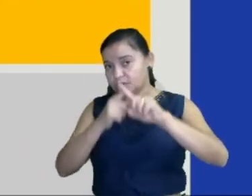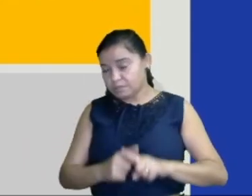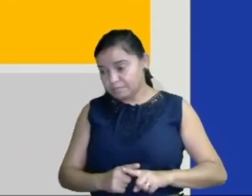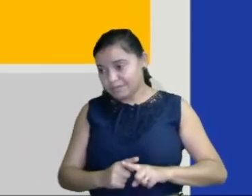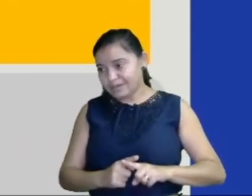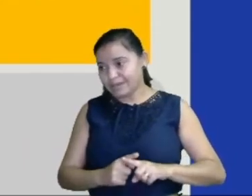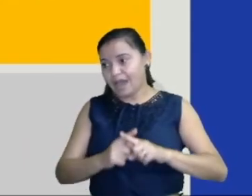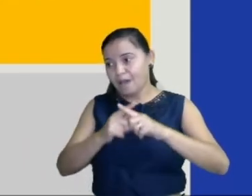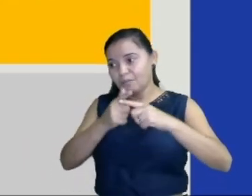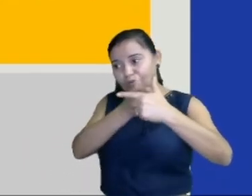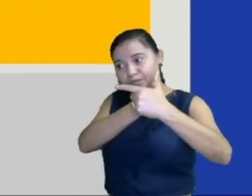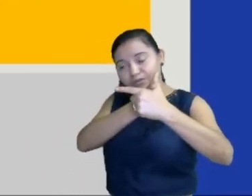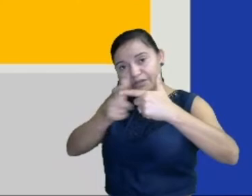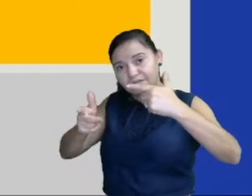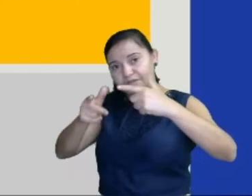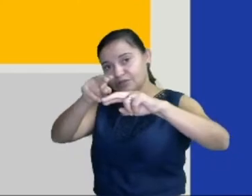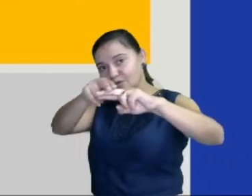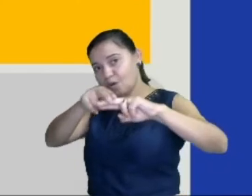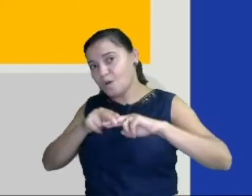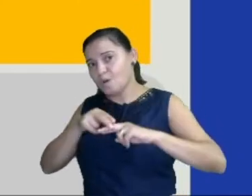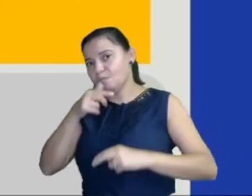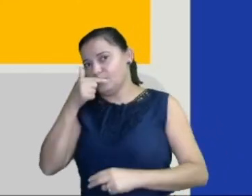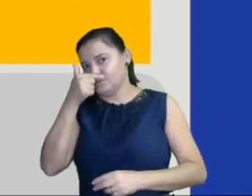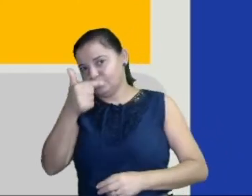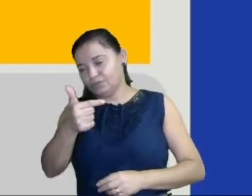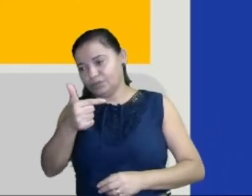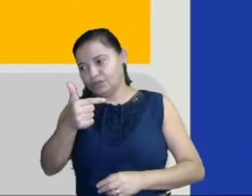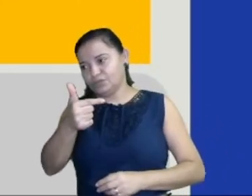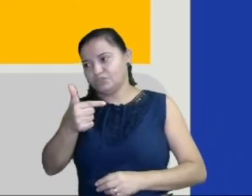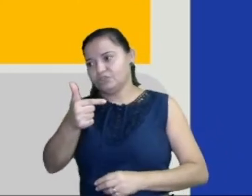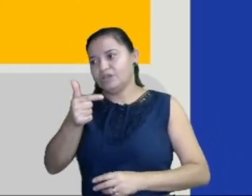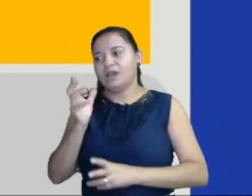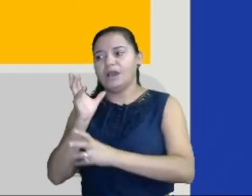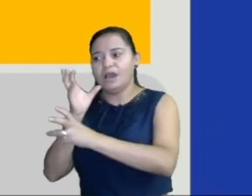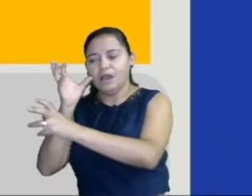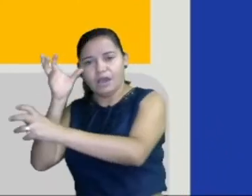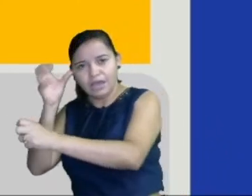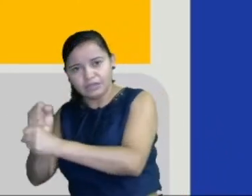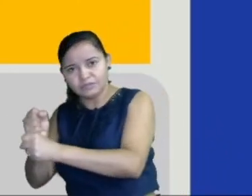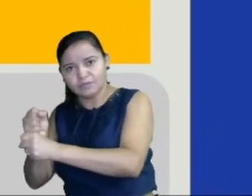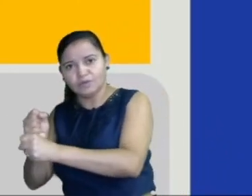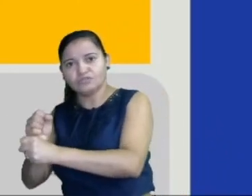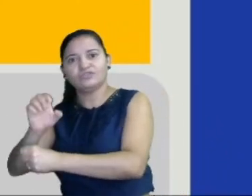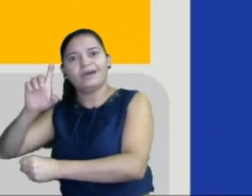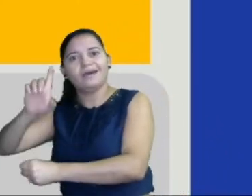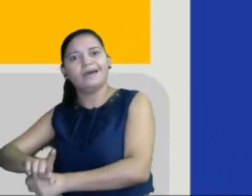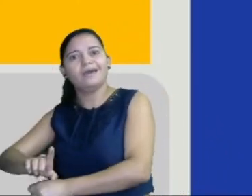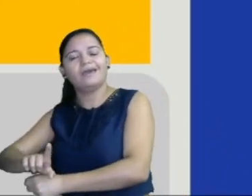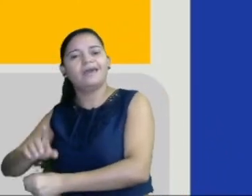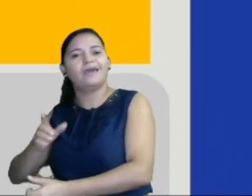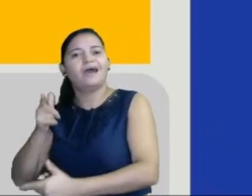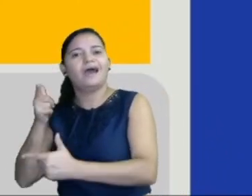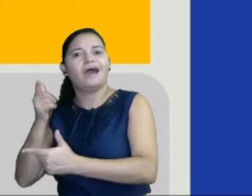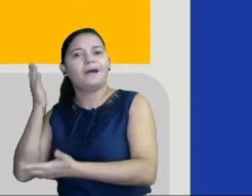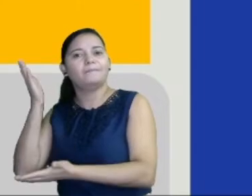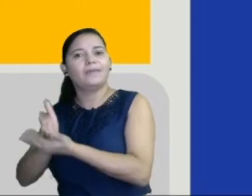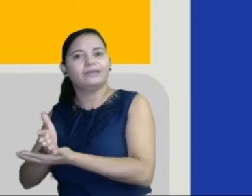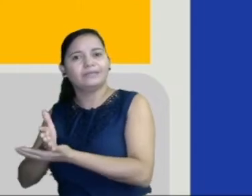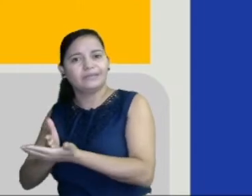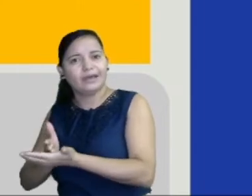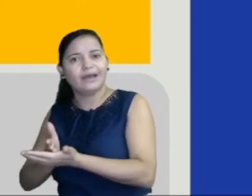por 2 o paciente será a metade do quociente original então dá para entender